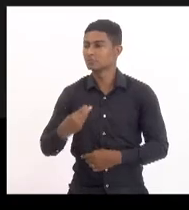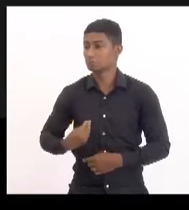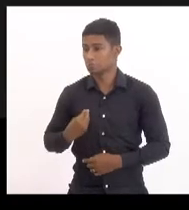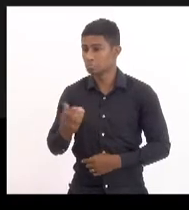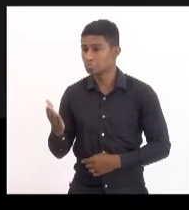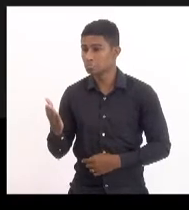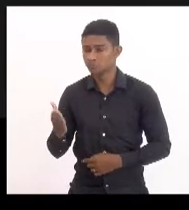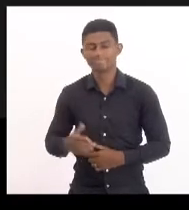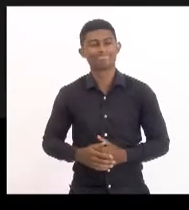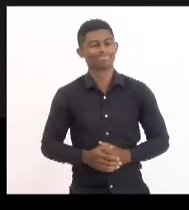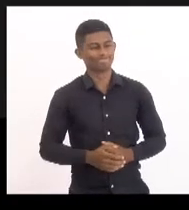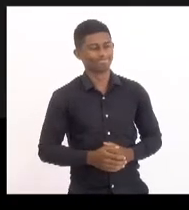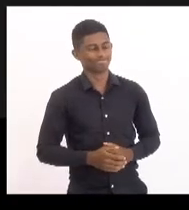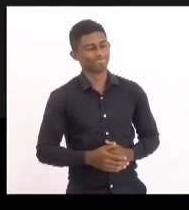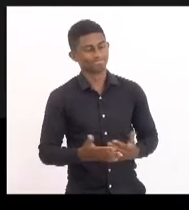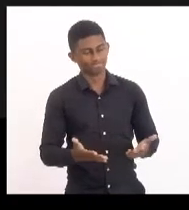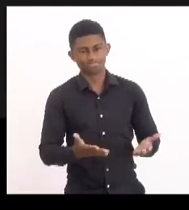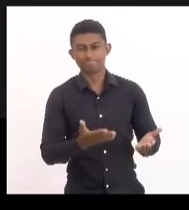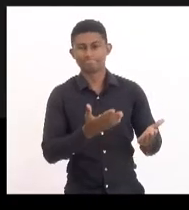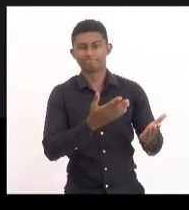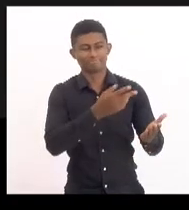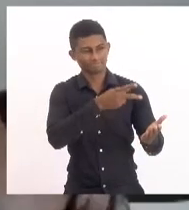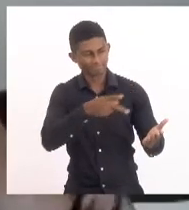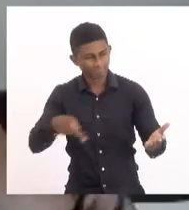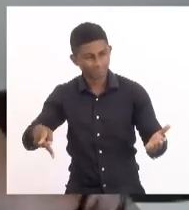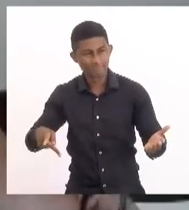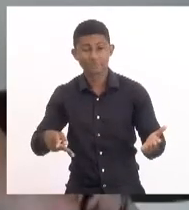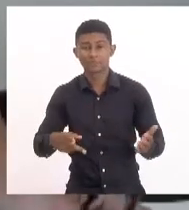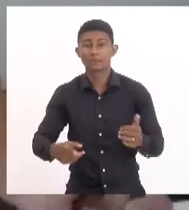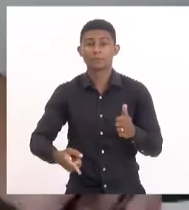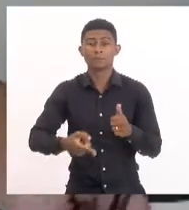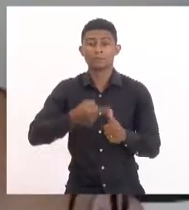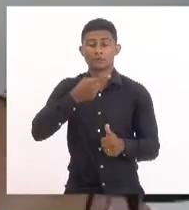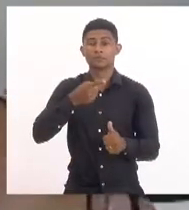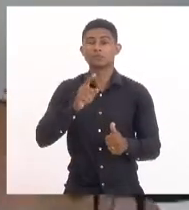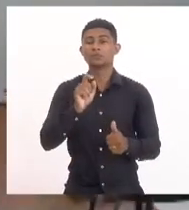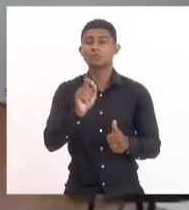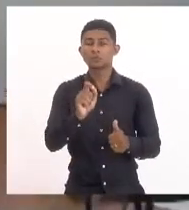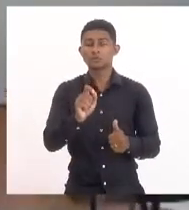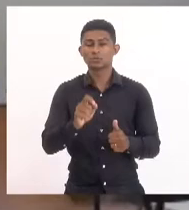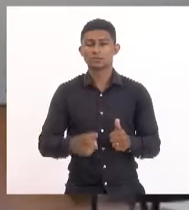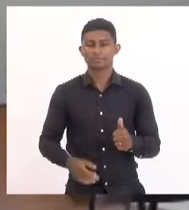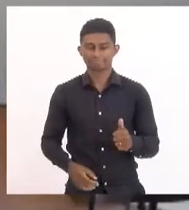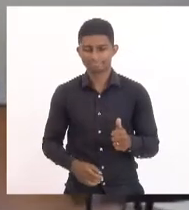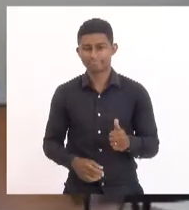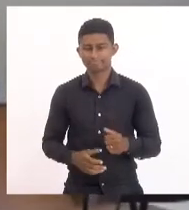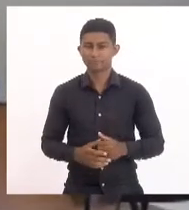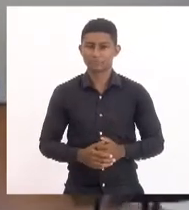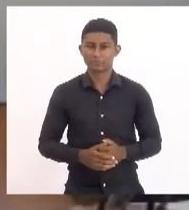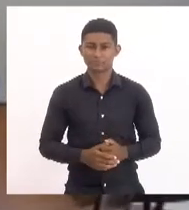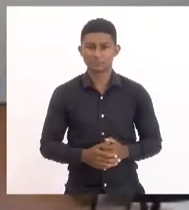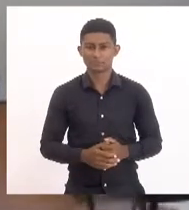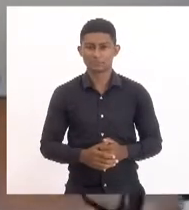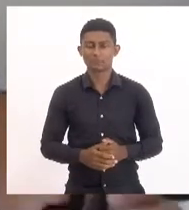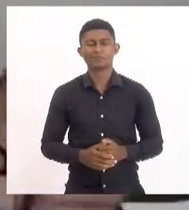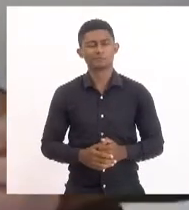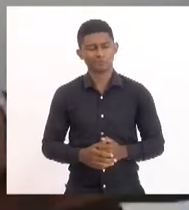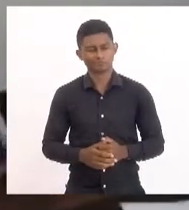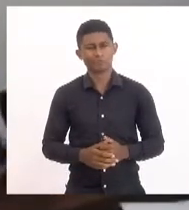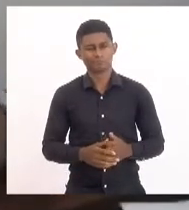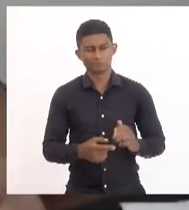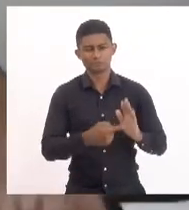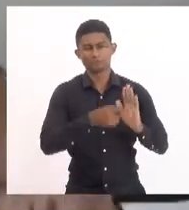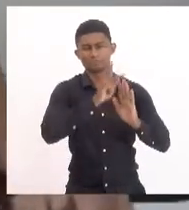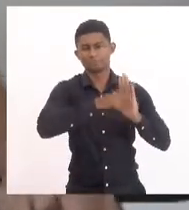Senhor presidente, eu quero, em primeiro lugar, ressaltar a importância da